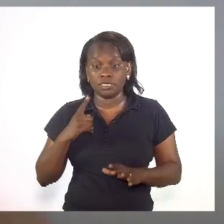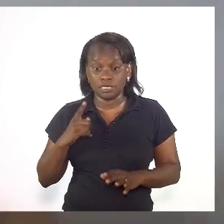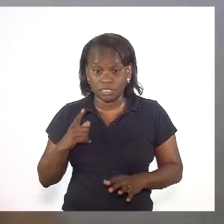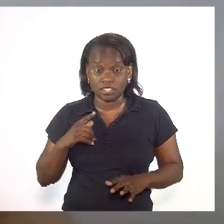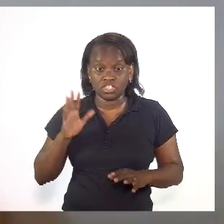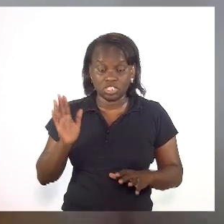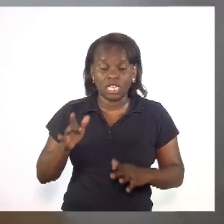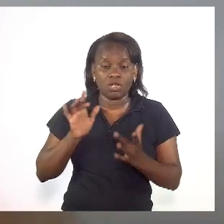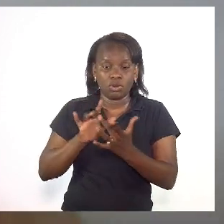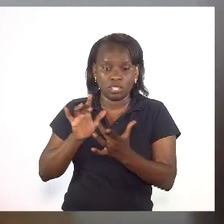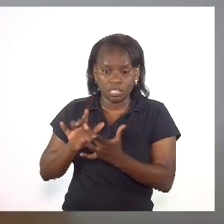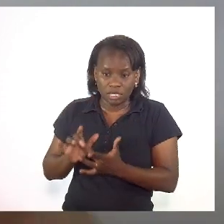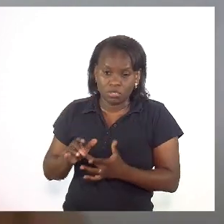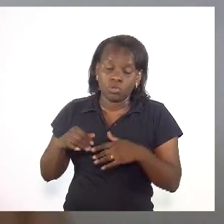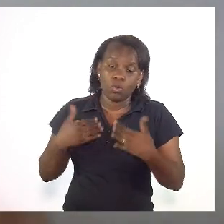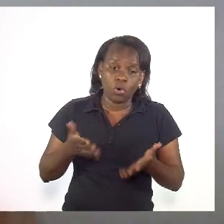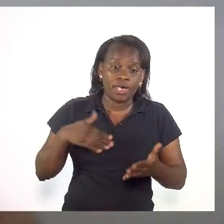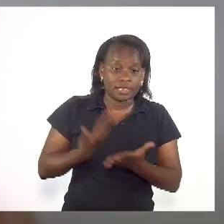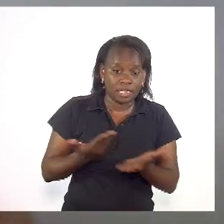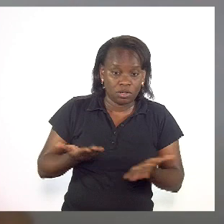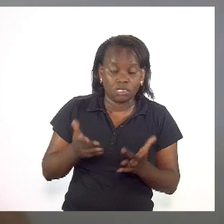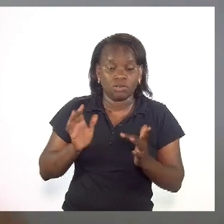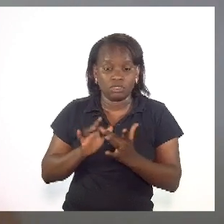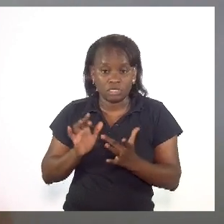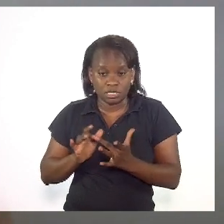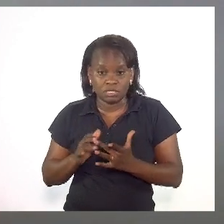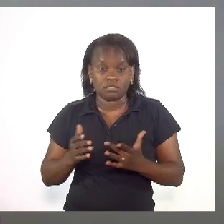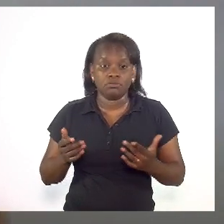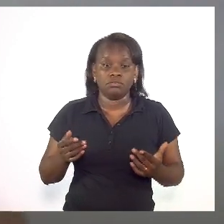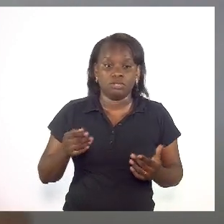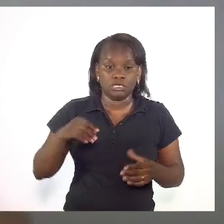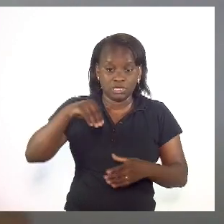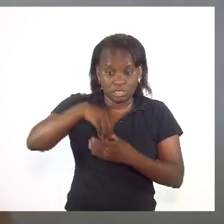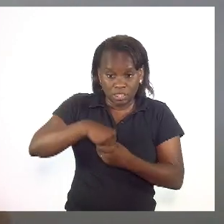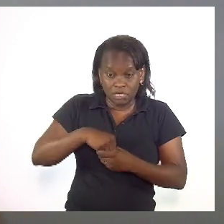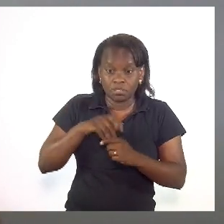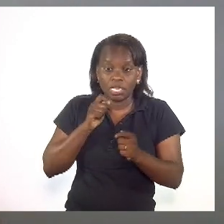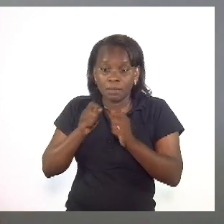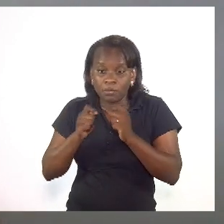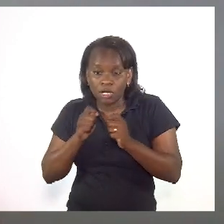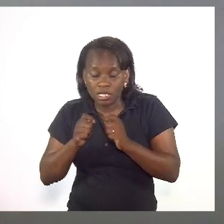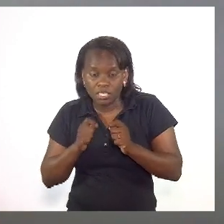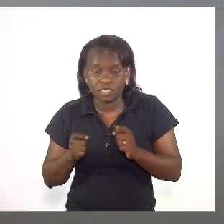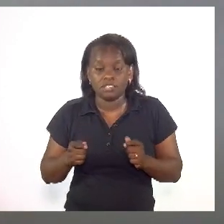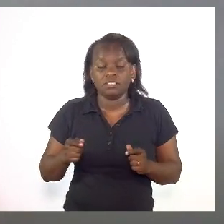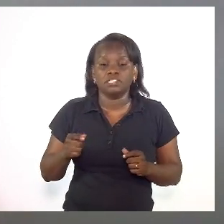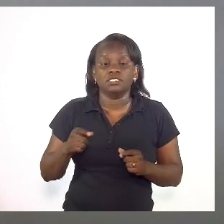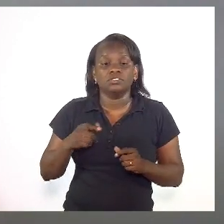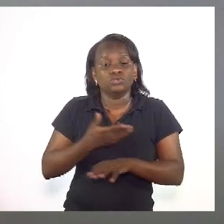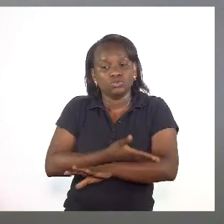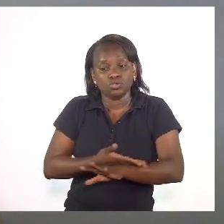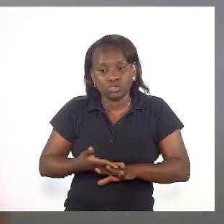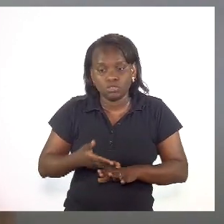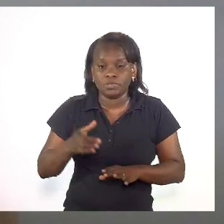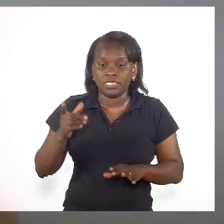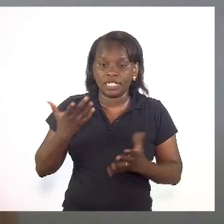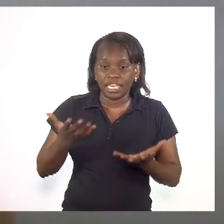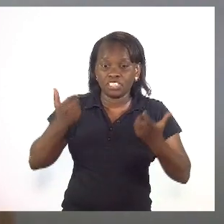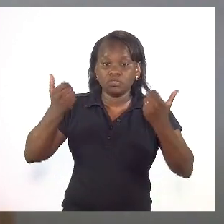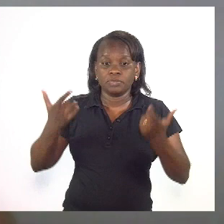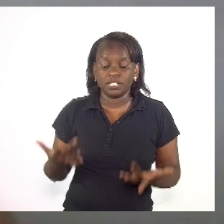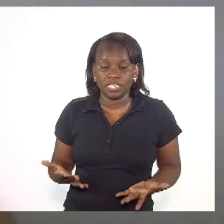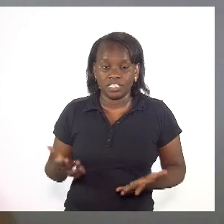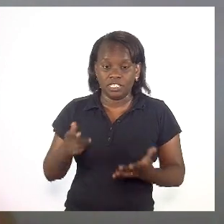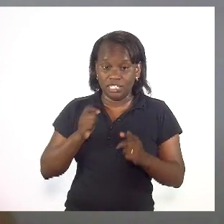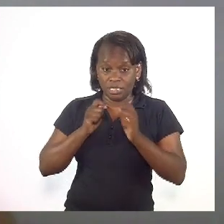Quem já conviveu, quem convive, por exemplo, no meio jornalístico, geralmente, quando quer dizer que